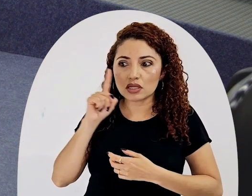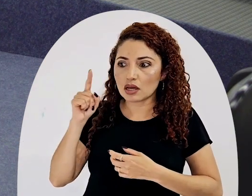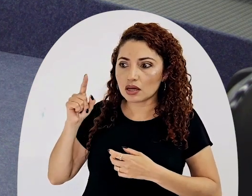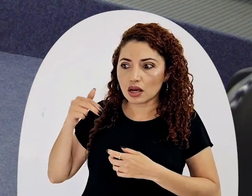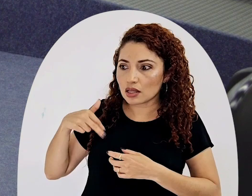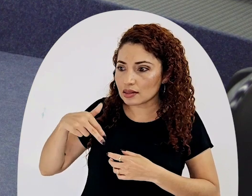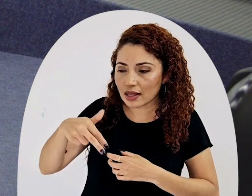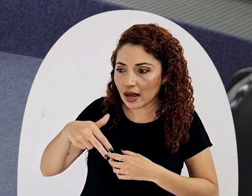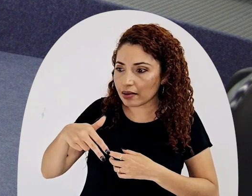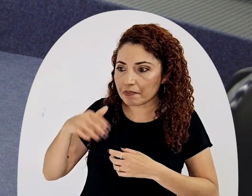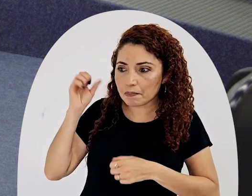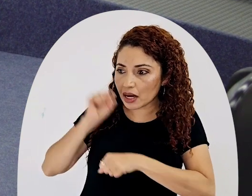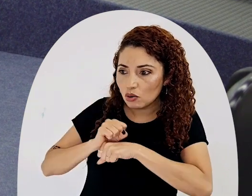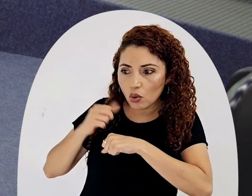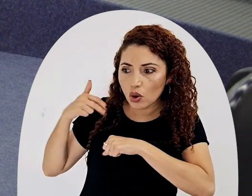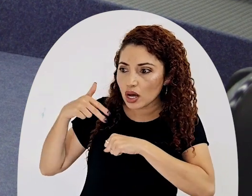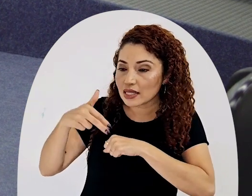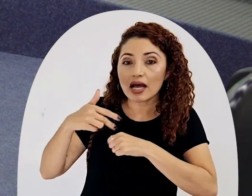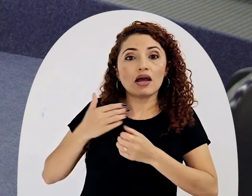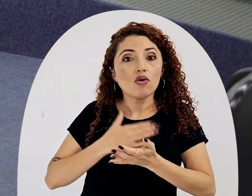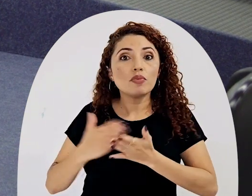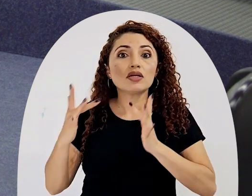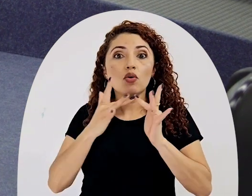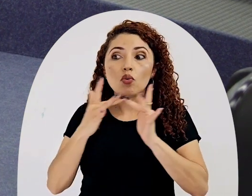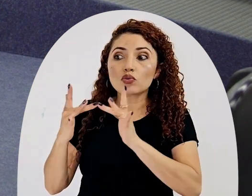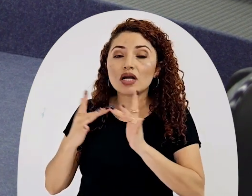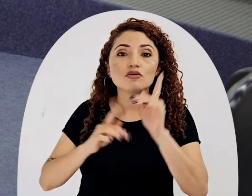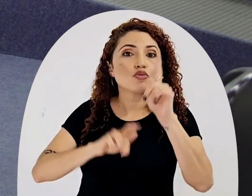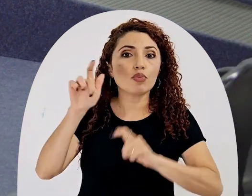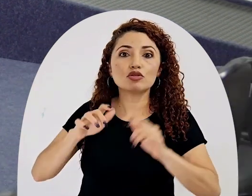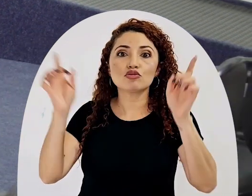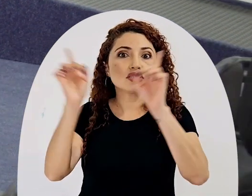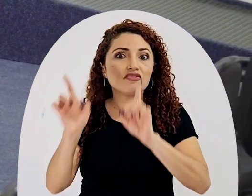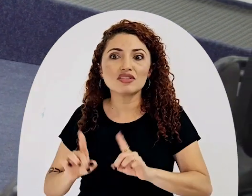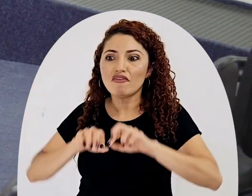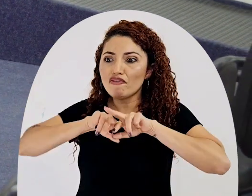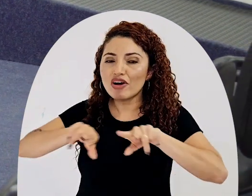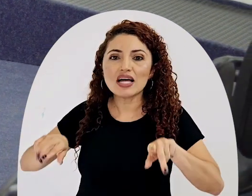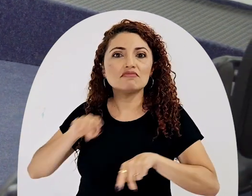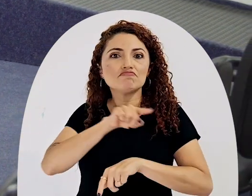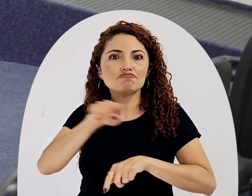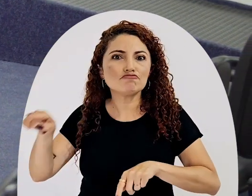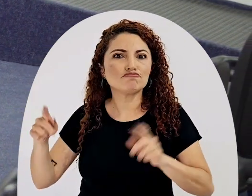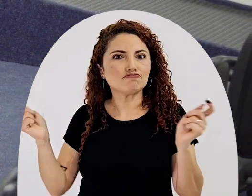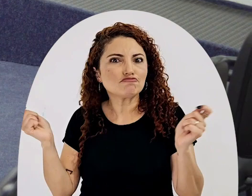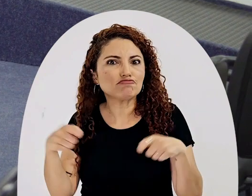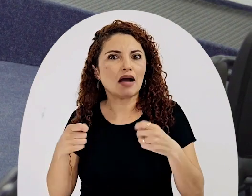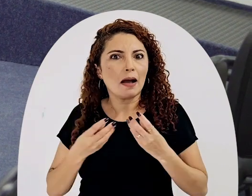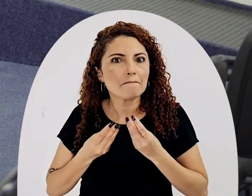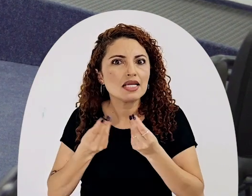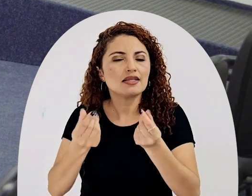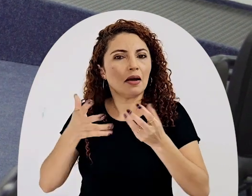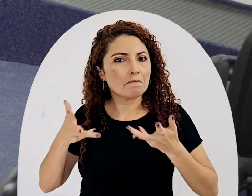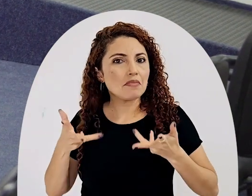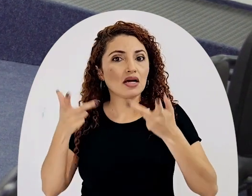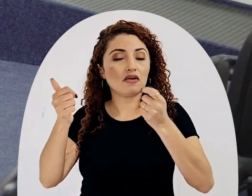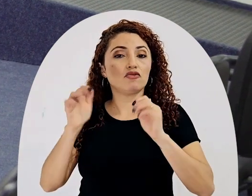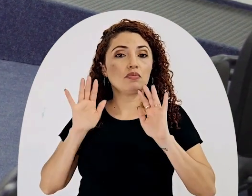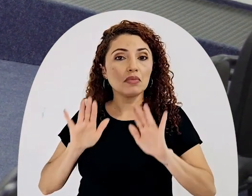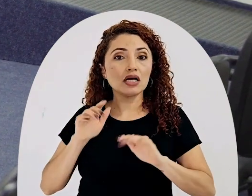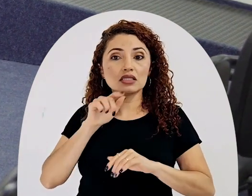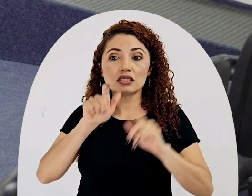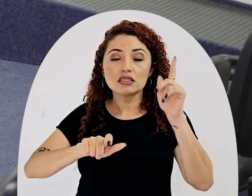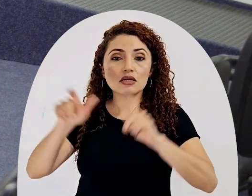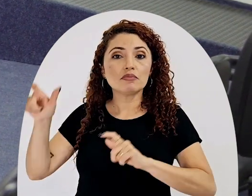outras deficiências, com N habilidades incríveis, mas que essas pessoas ainda vivem à margem da